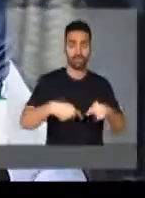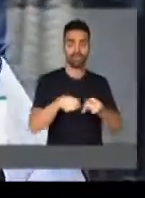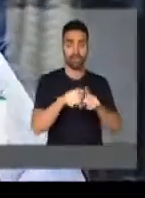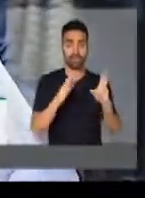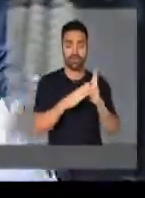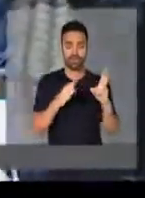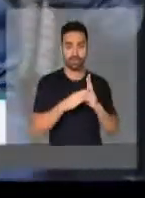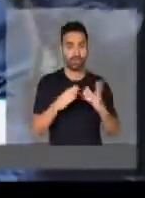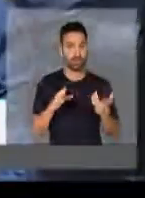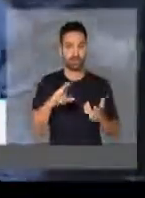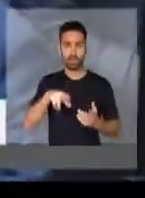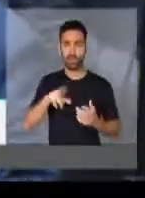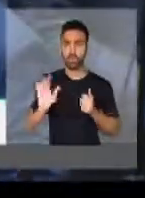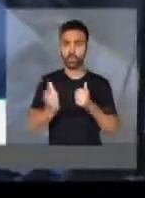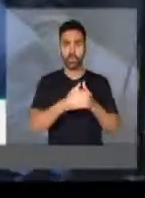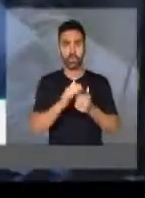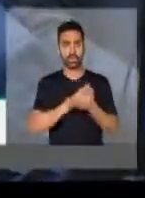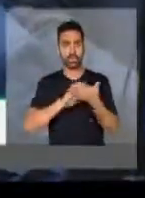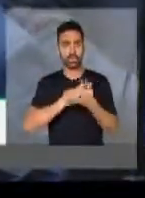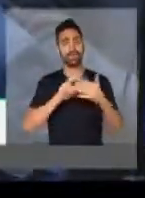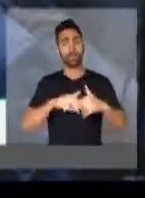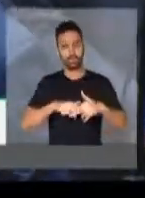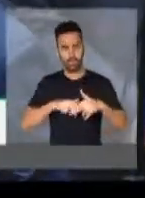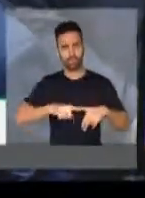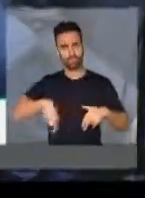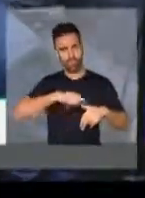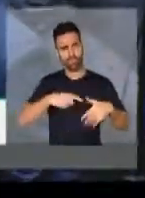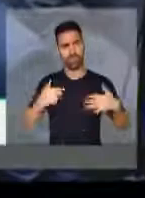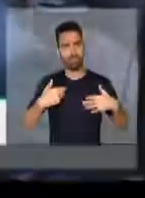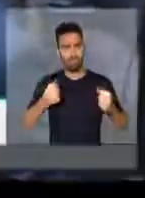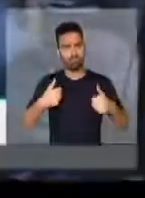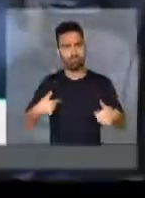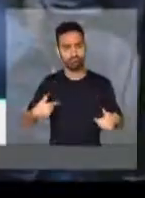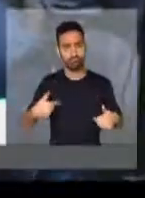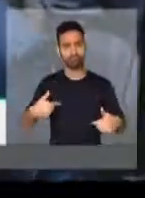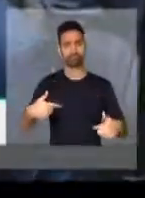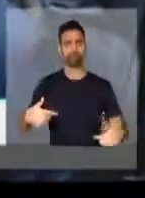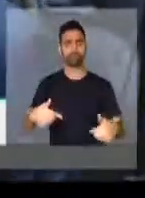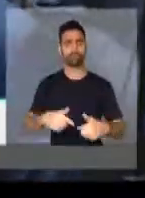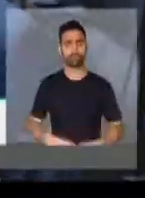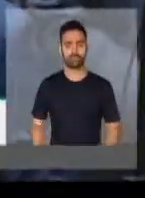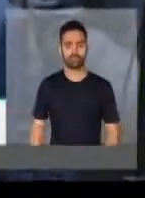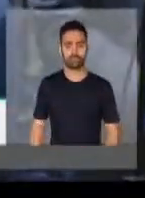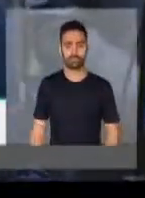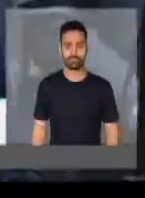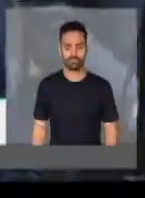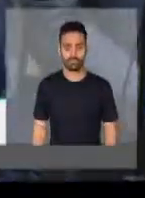que esconder. Portanto, nós vamos combater essa prática com...